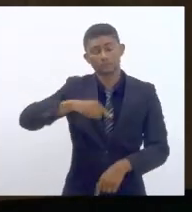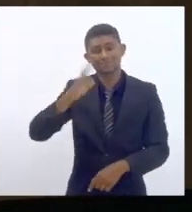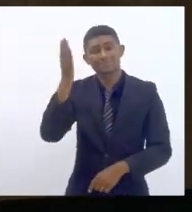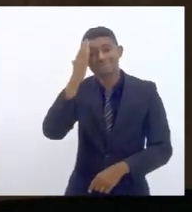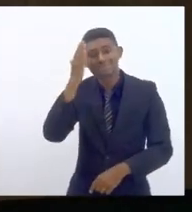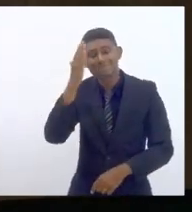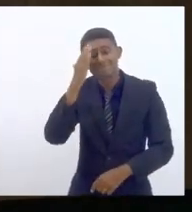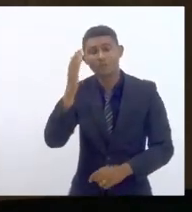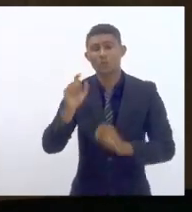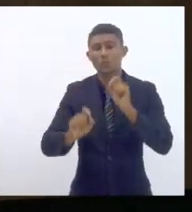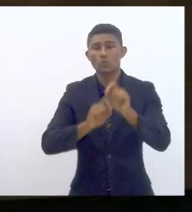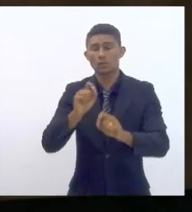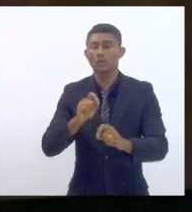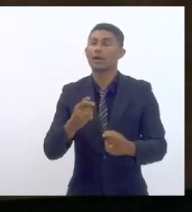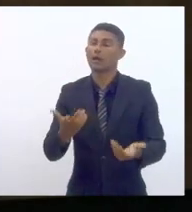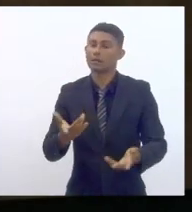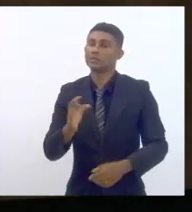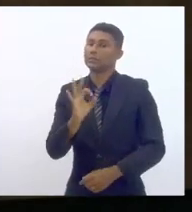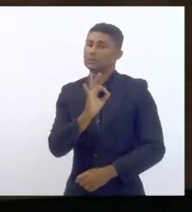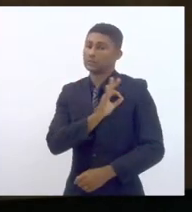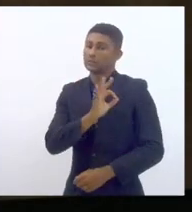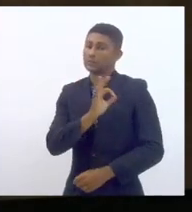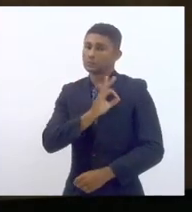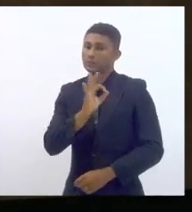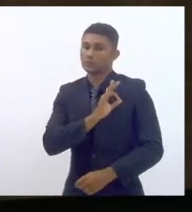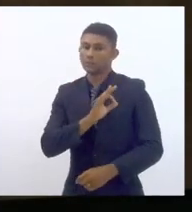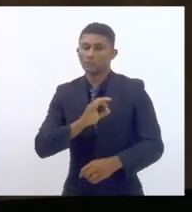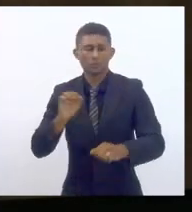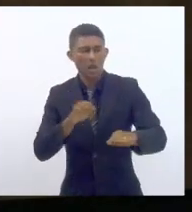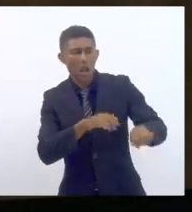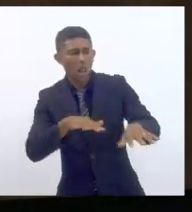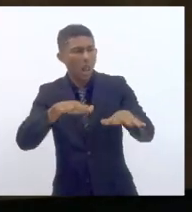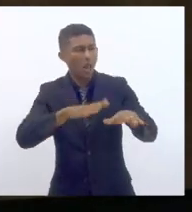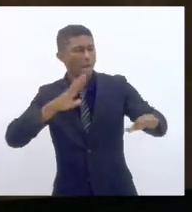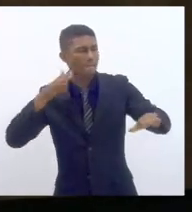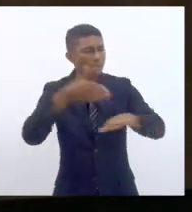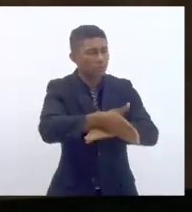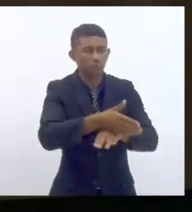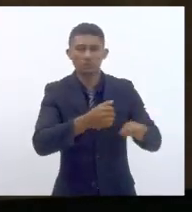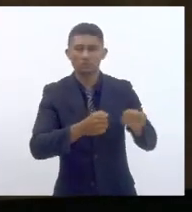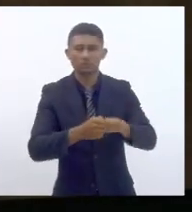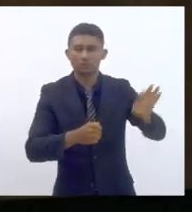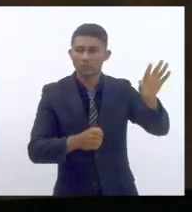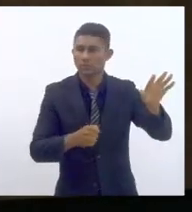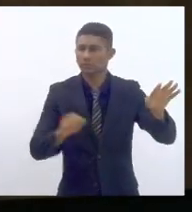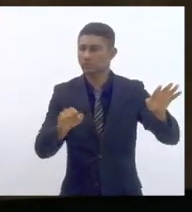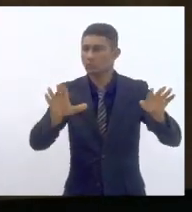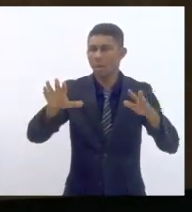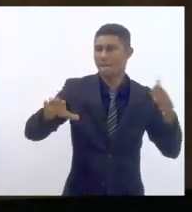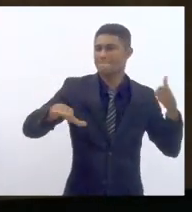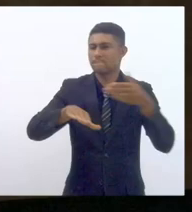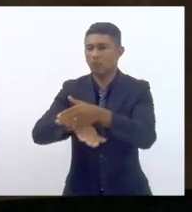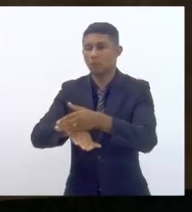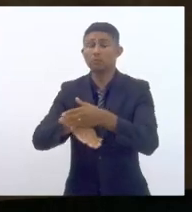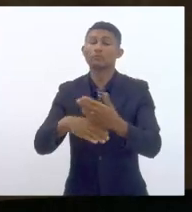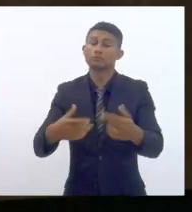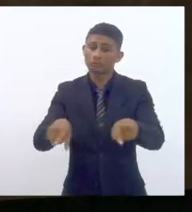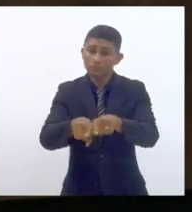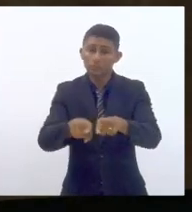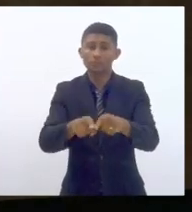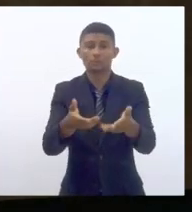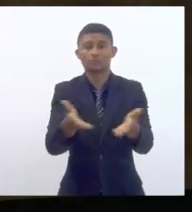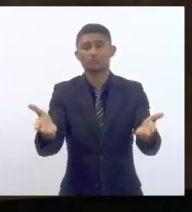de operações policiais que ocorre quase que cotidianamente das favelas e periferias colocam esses mesmos